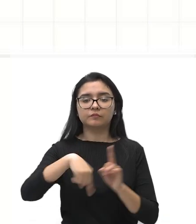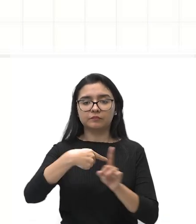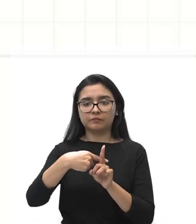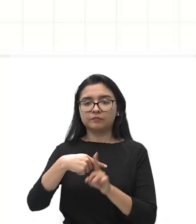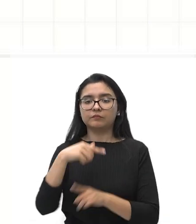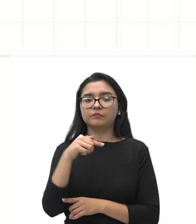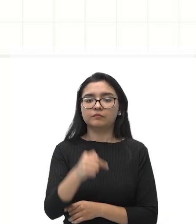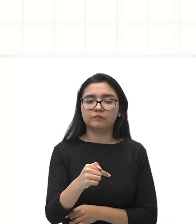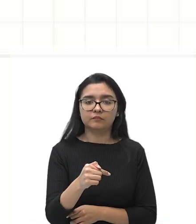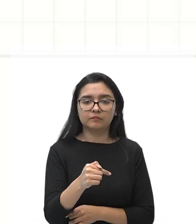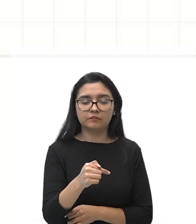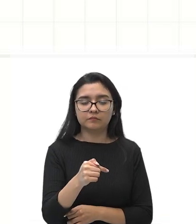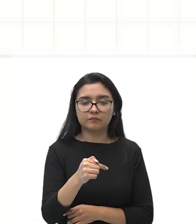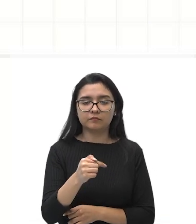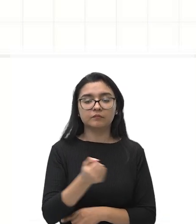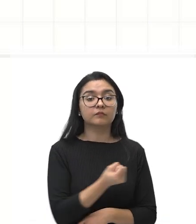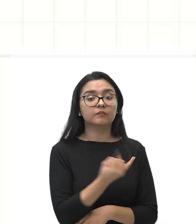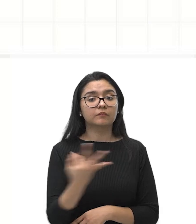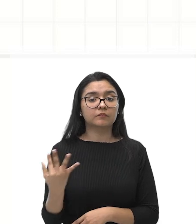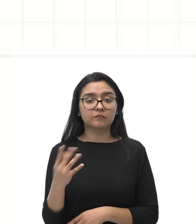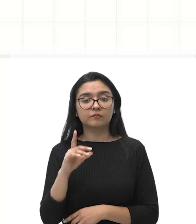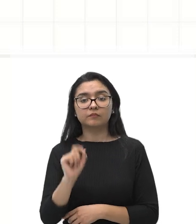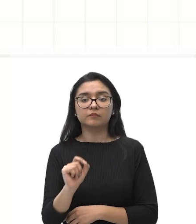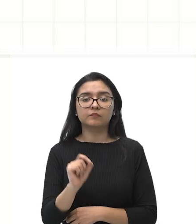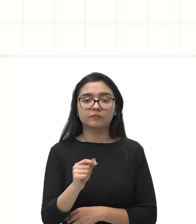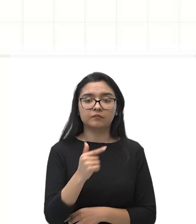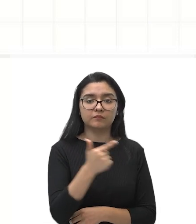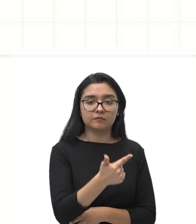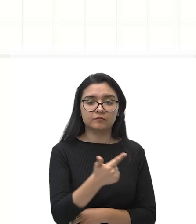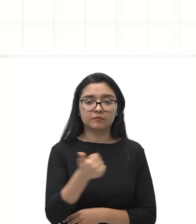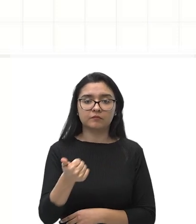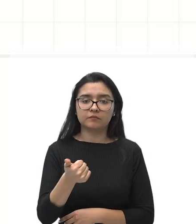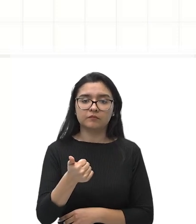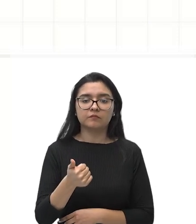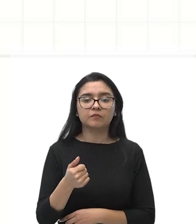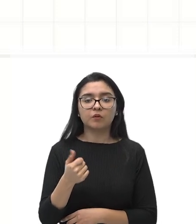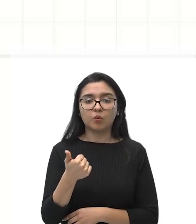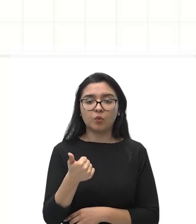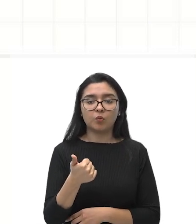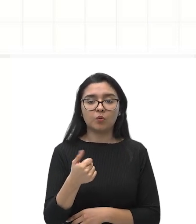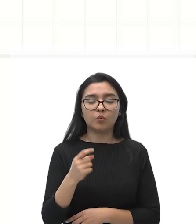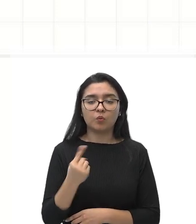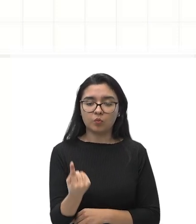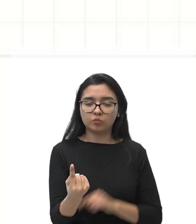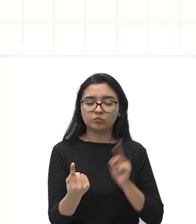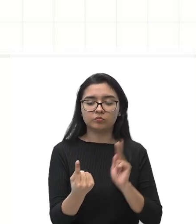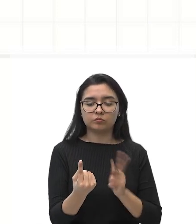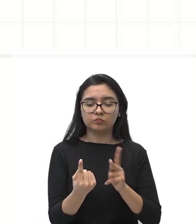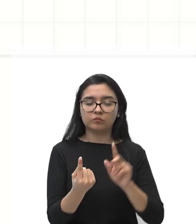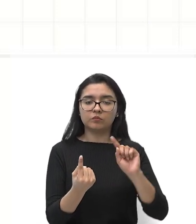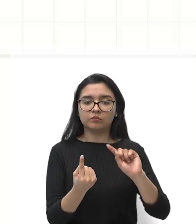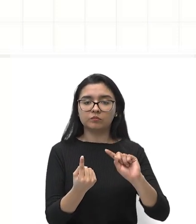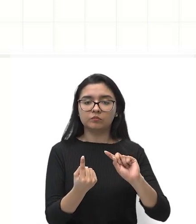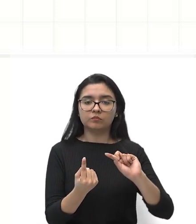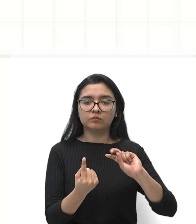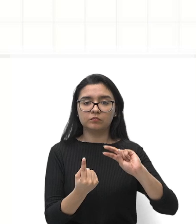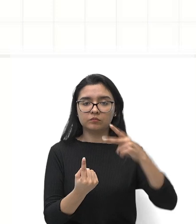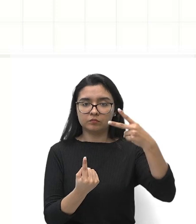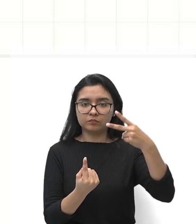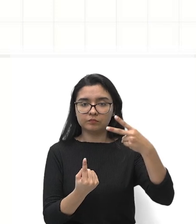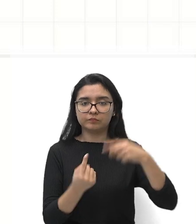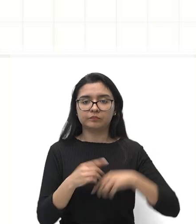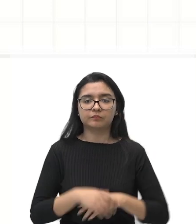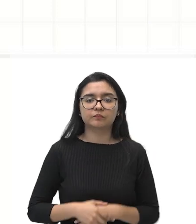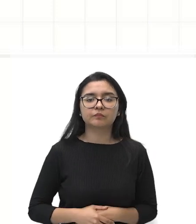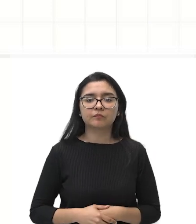14. 14 mais 7 é 21. Vamos deixar aqui o 1 e vamos subir 2, ó.